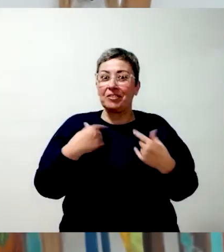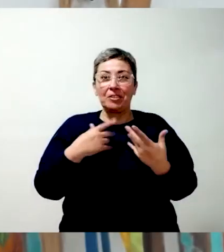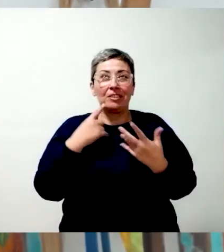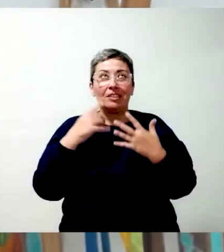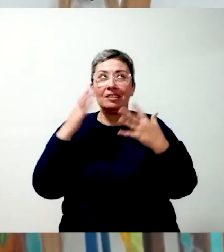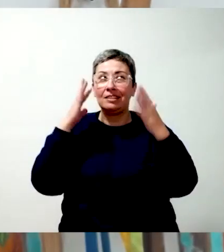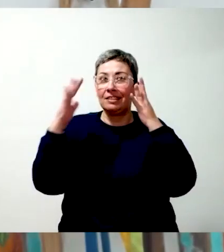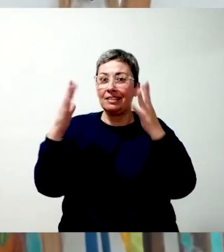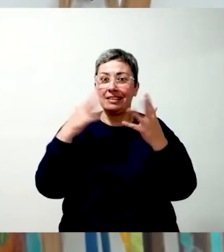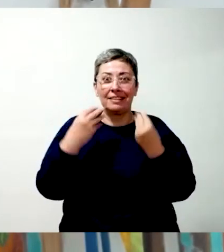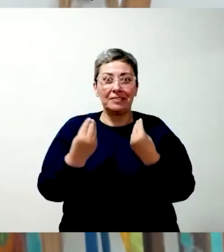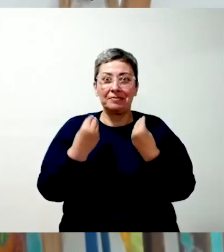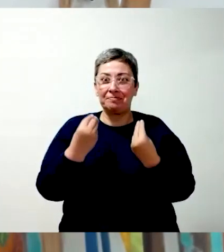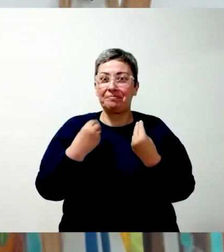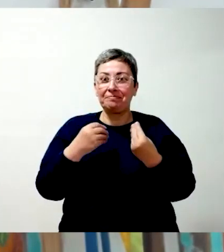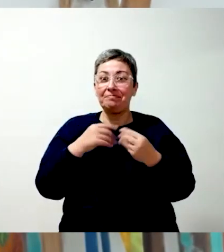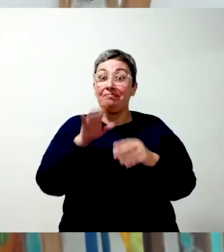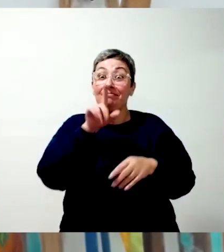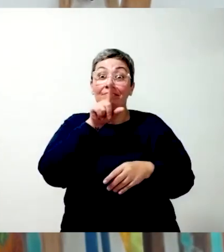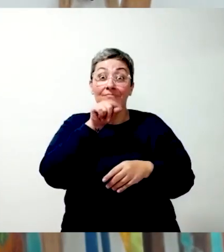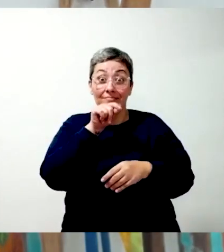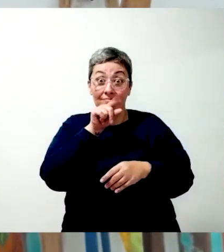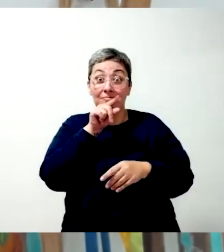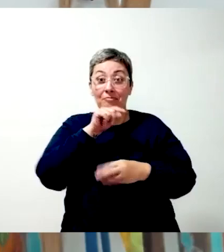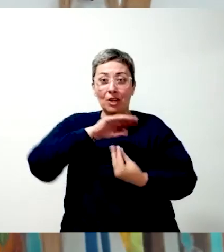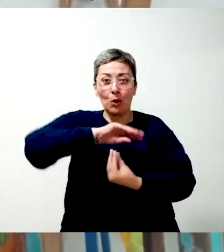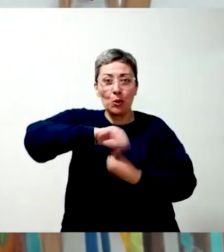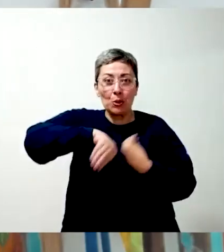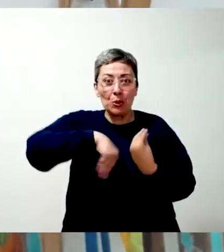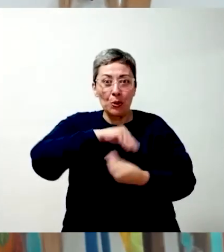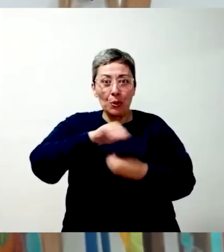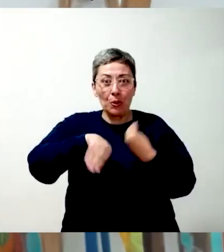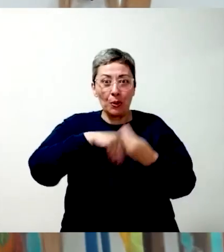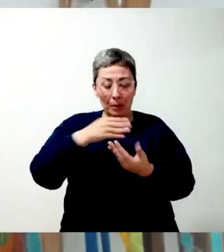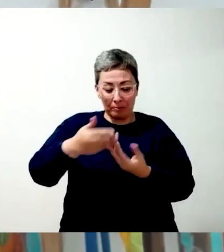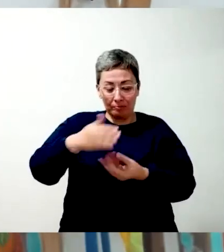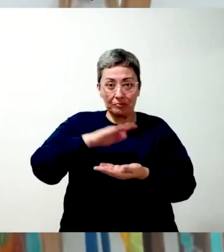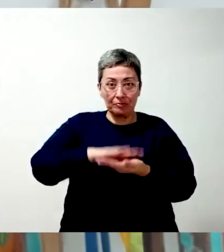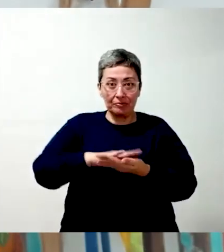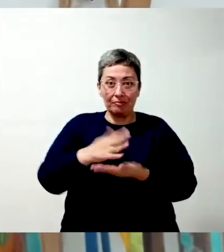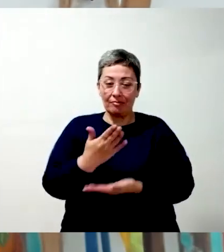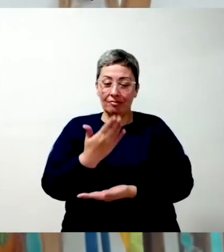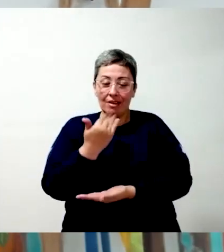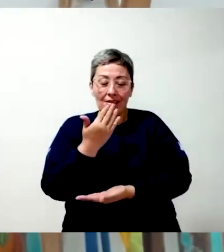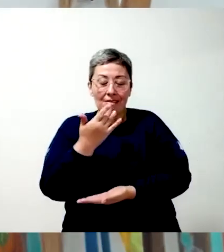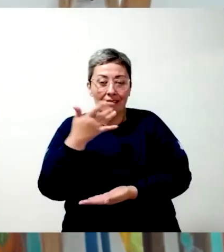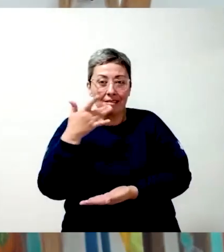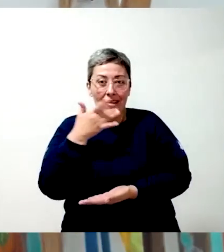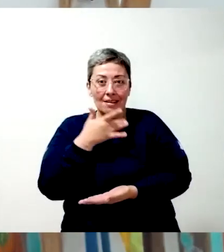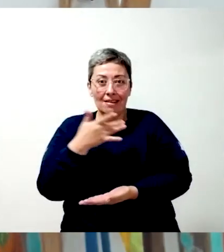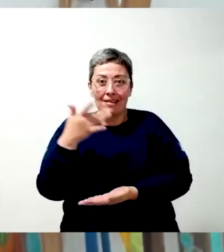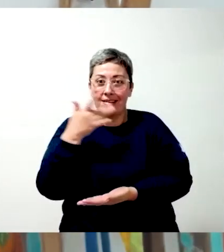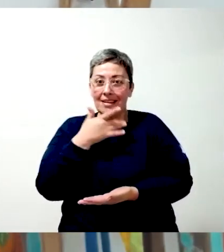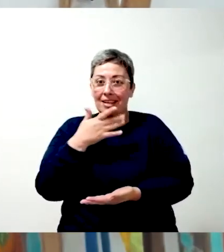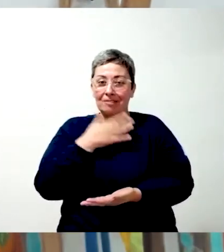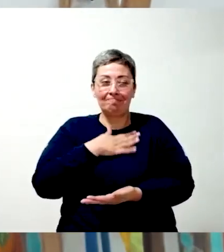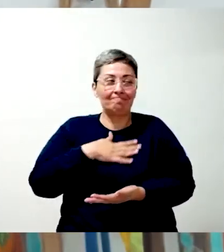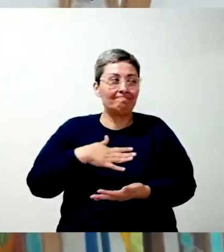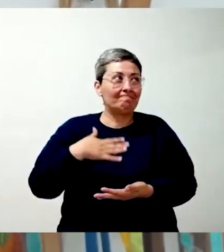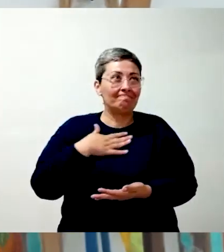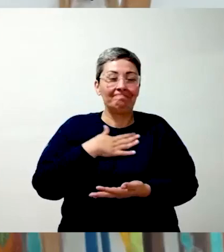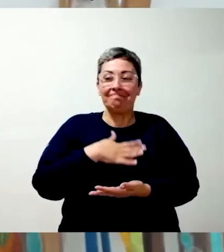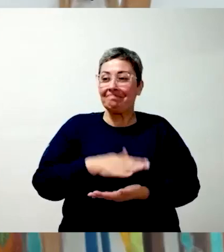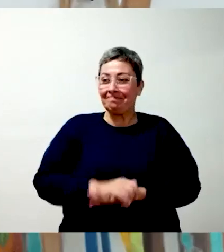gostoso só de imaginar. Frango, mistura tudo isso e ó, e